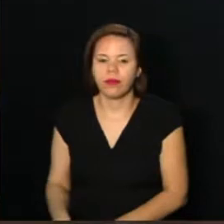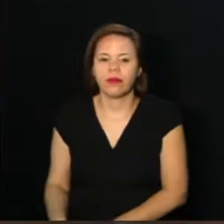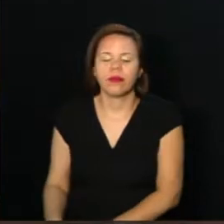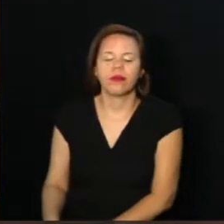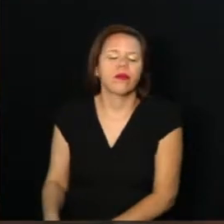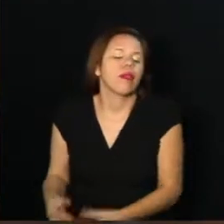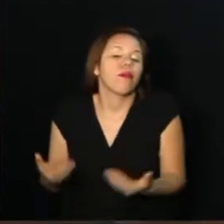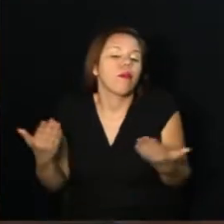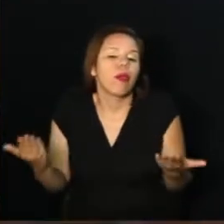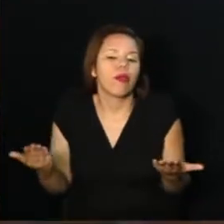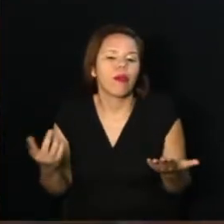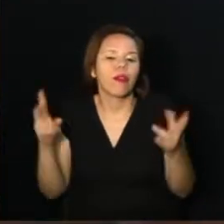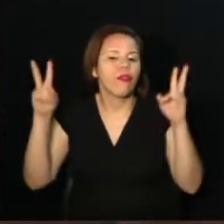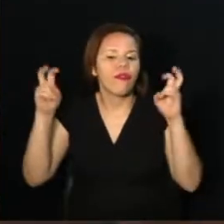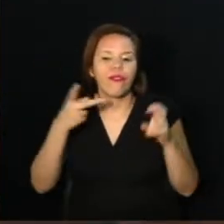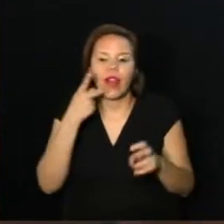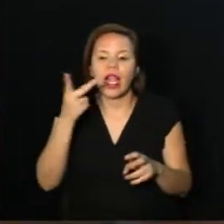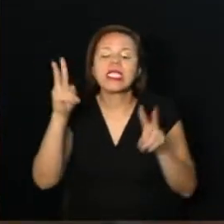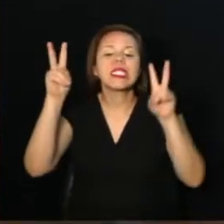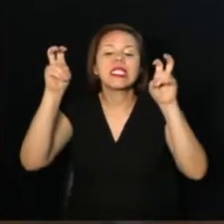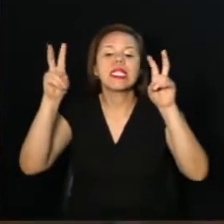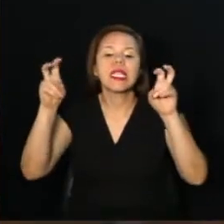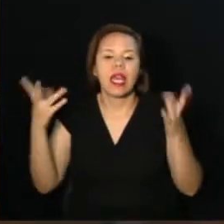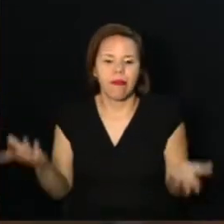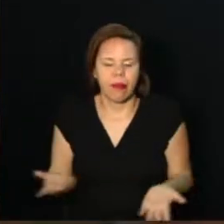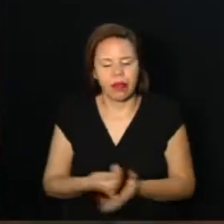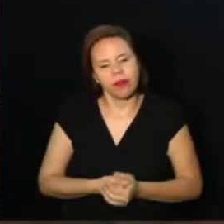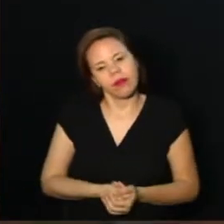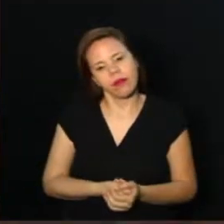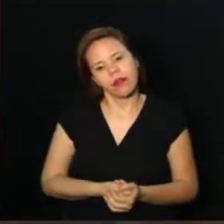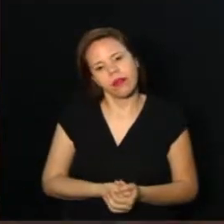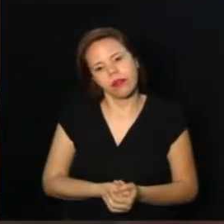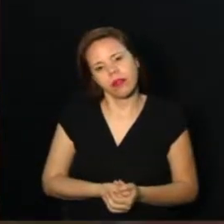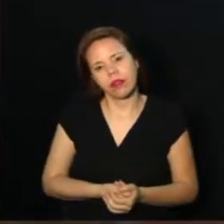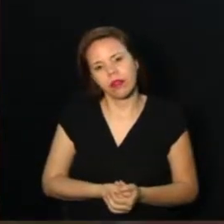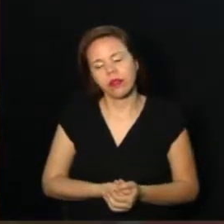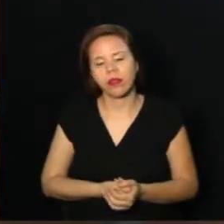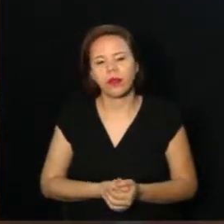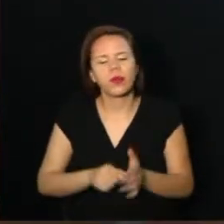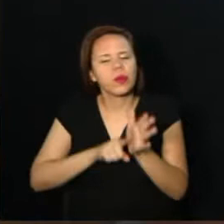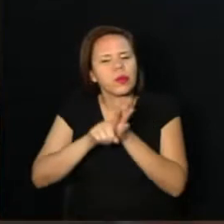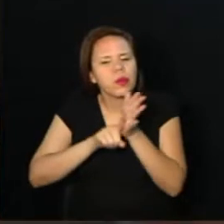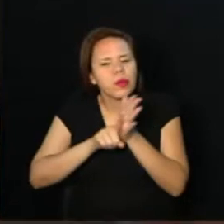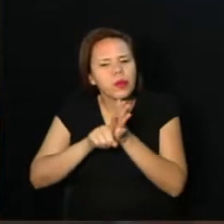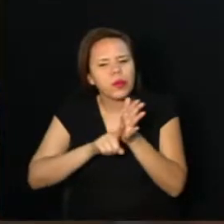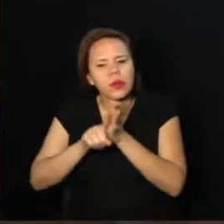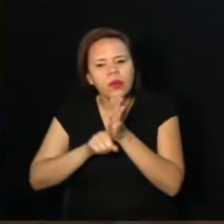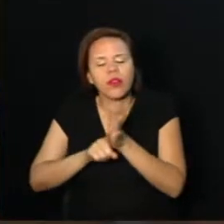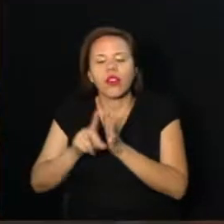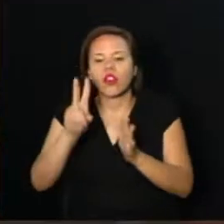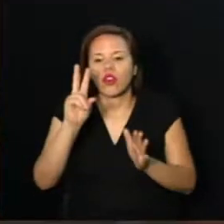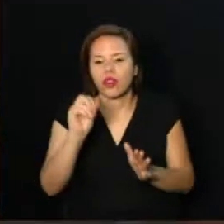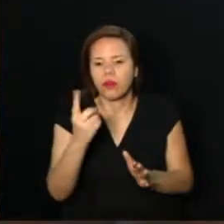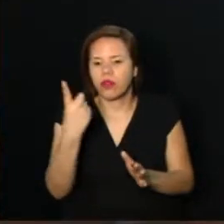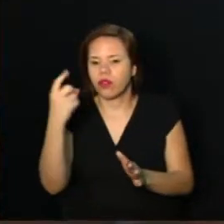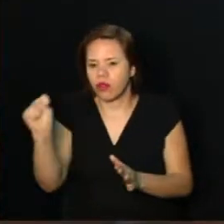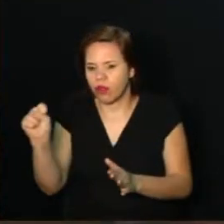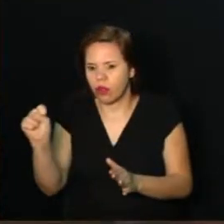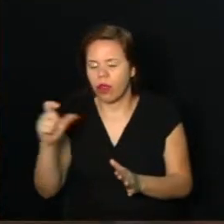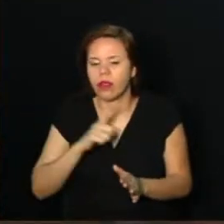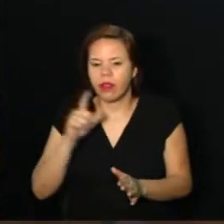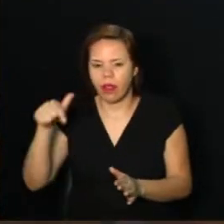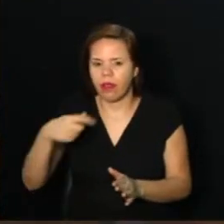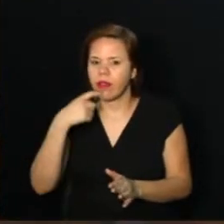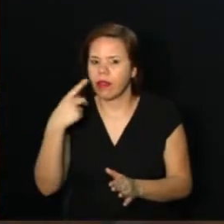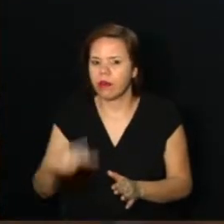Mas por que a gente vai falar sobre esse tema, né? Segundo o censo de 2018, nós temos na cidade